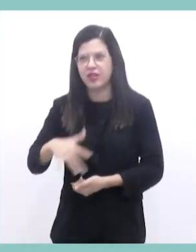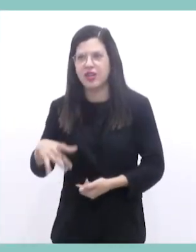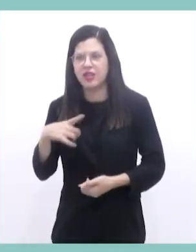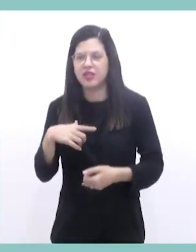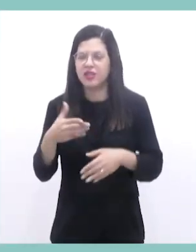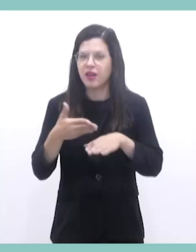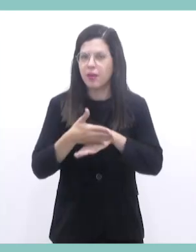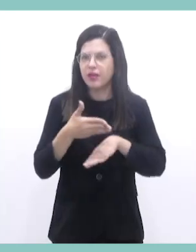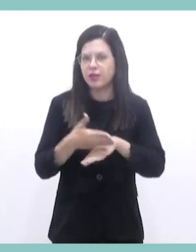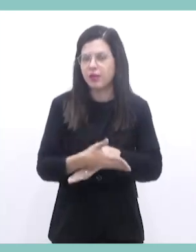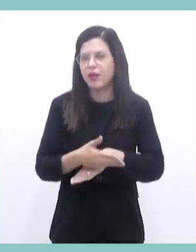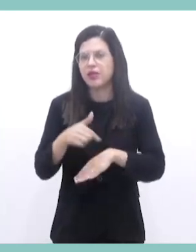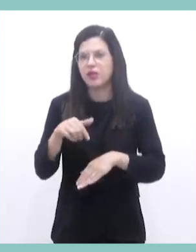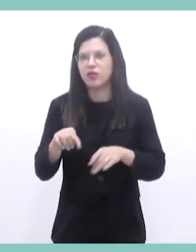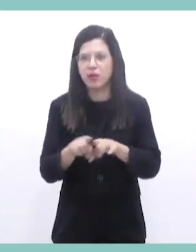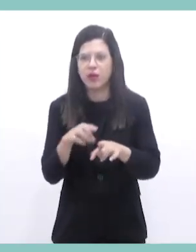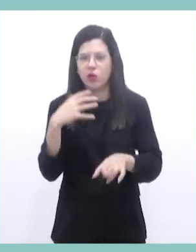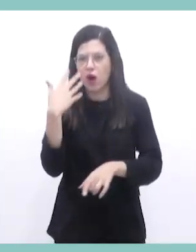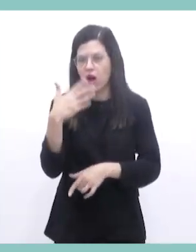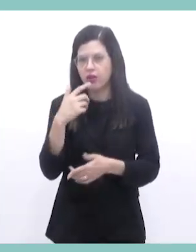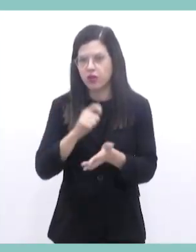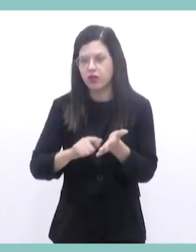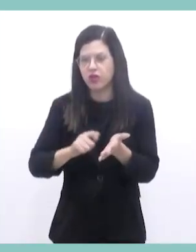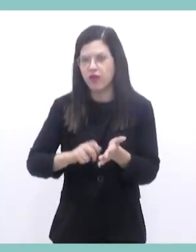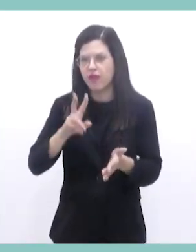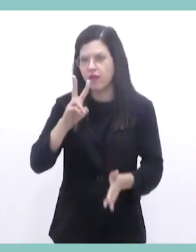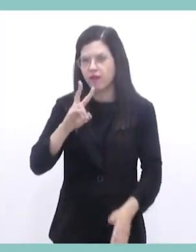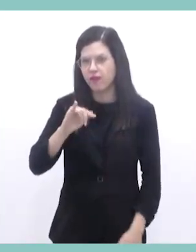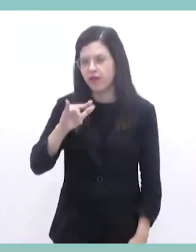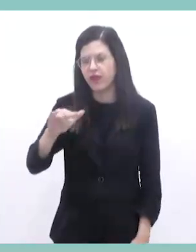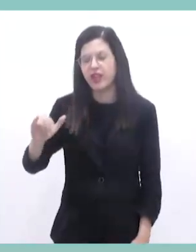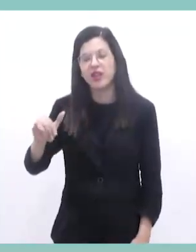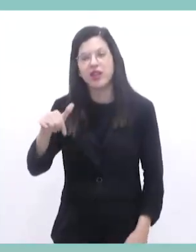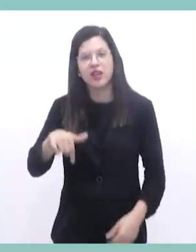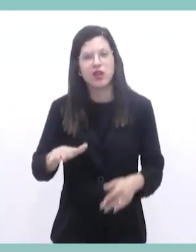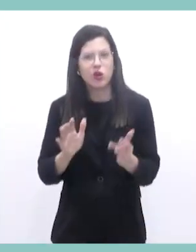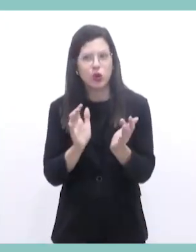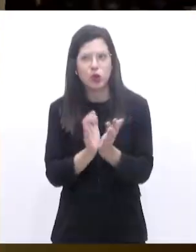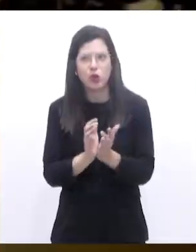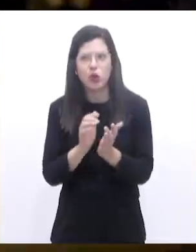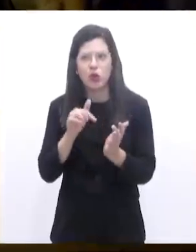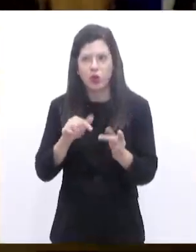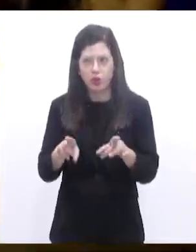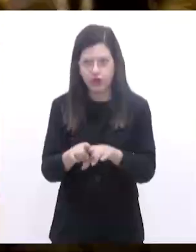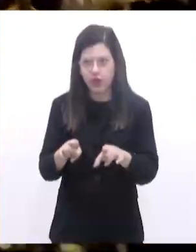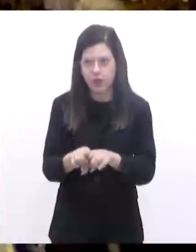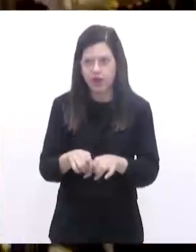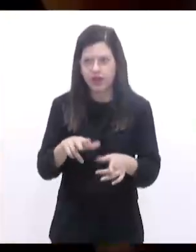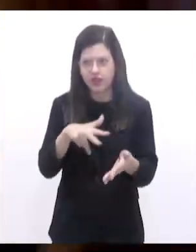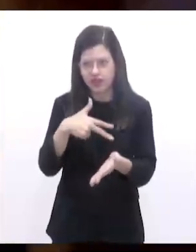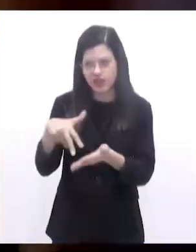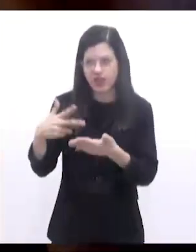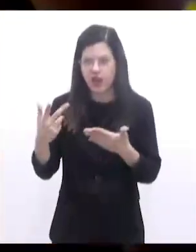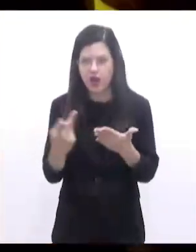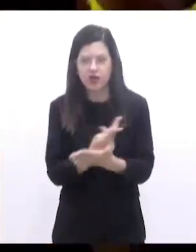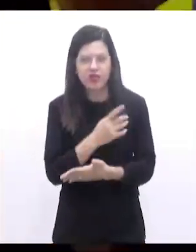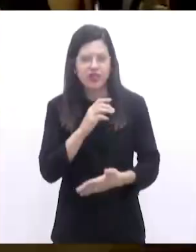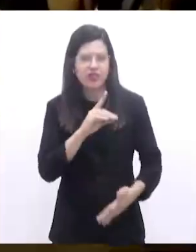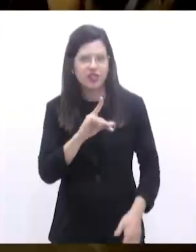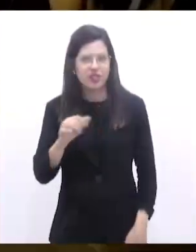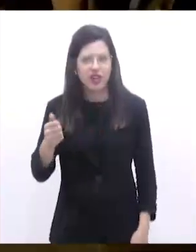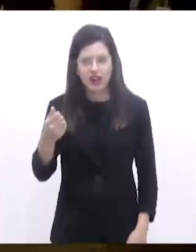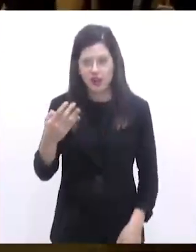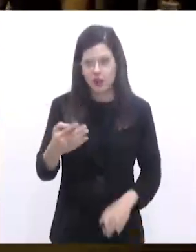presença confirmada do cantor e compositor Vini Santa Fé e o grupo Aurê. Tudo isso acontece no dia 14 de